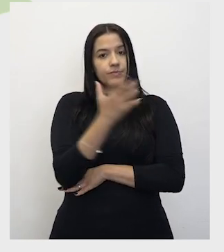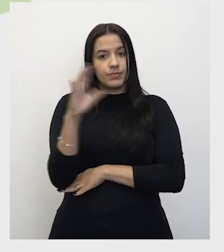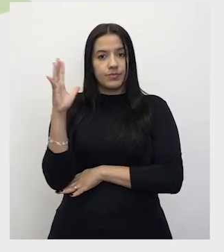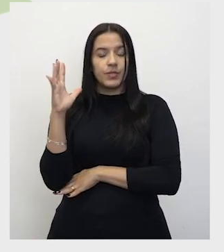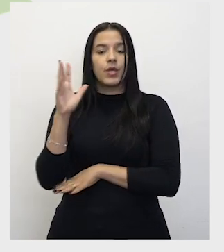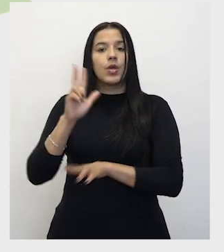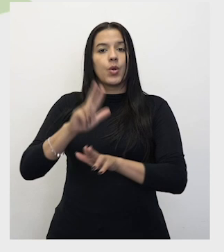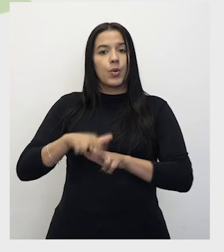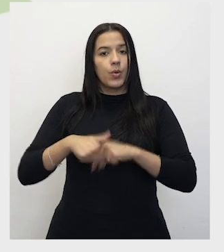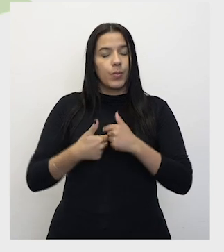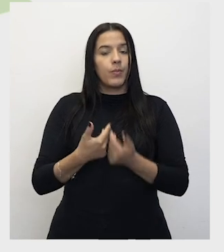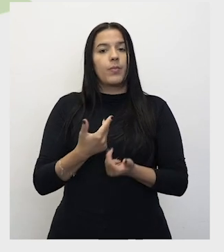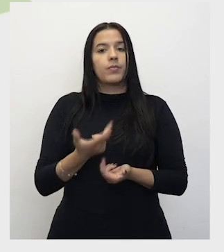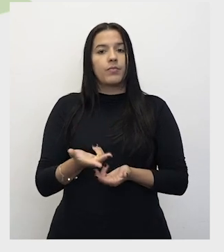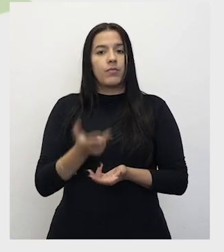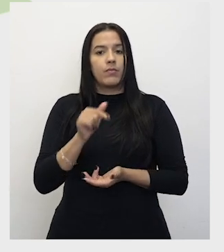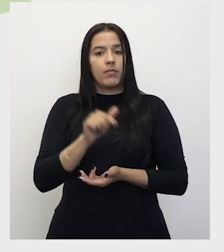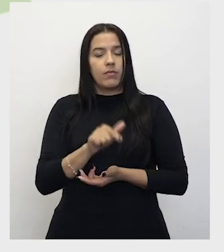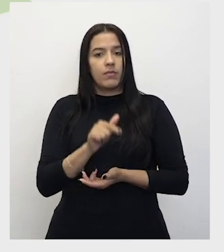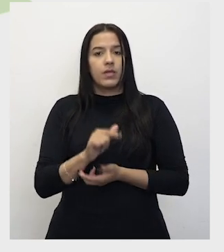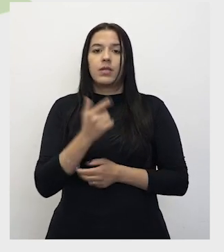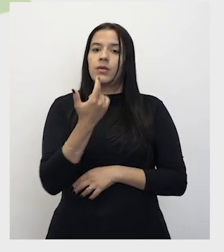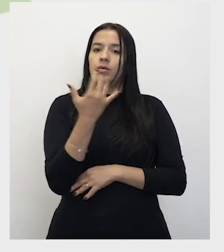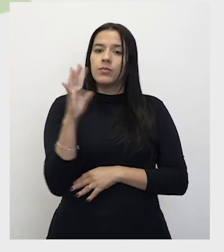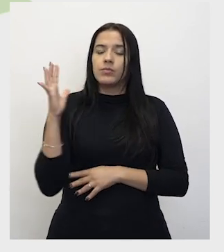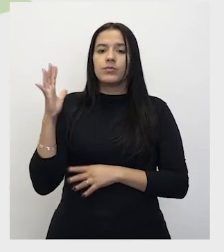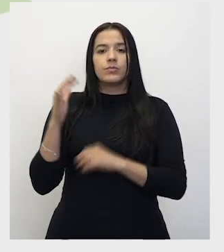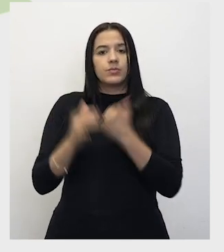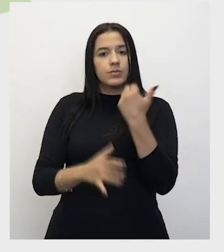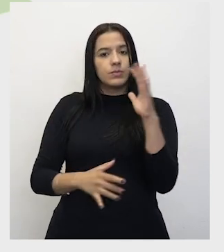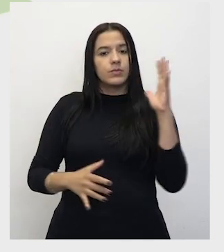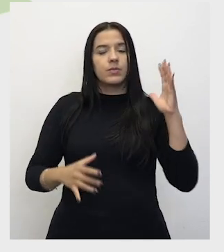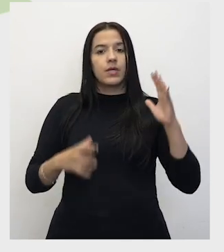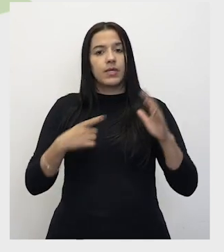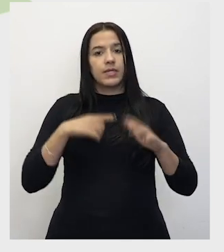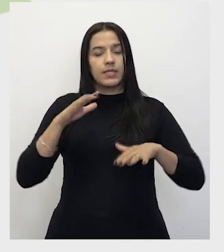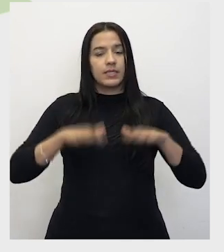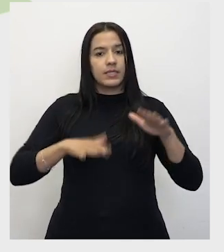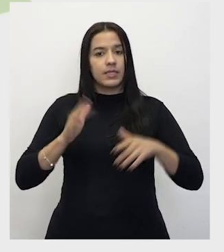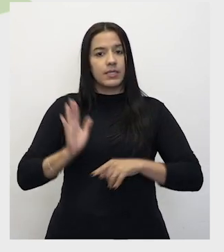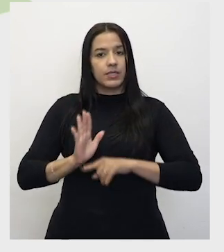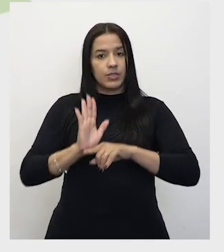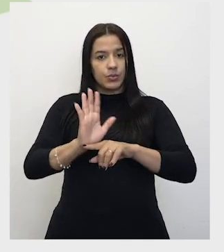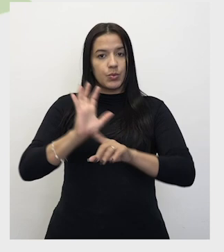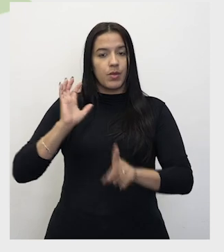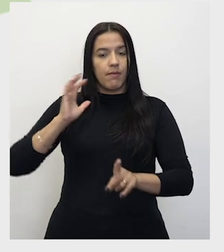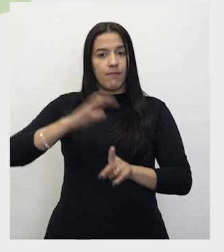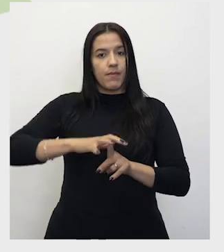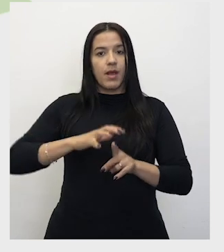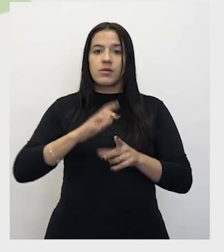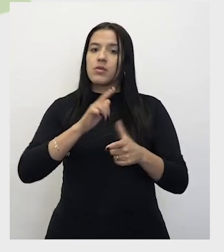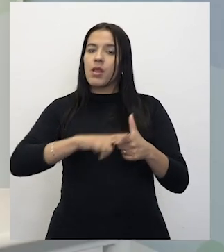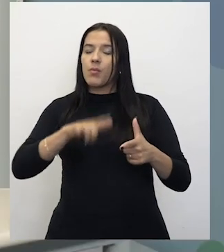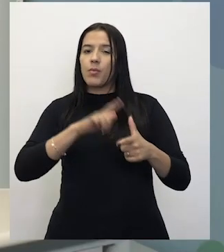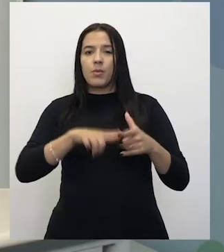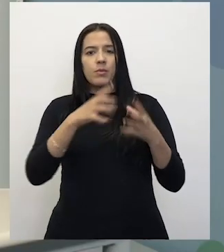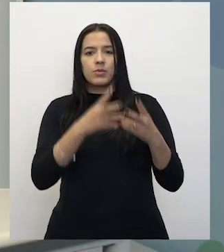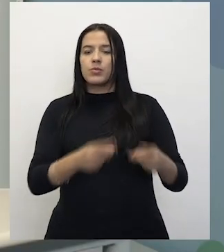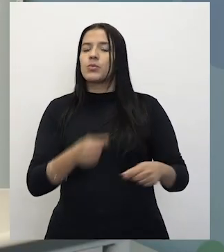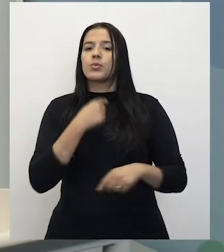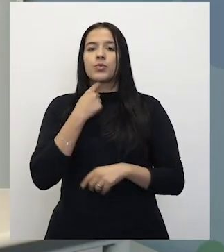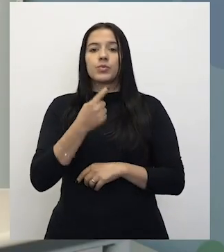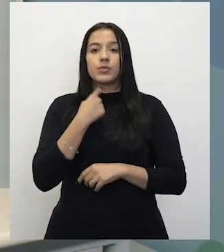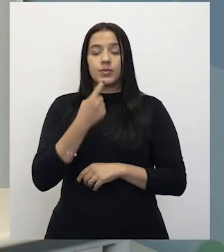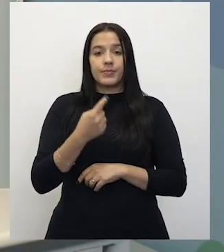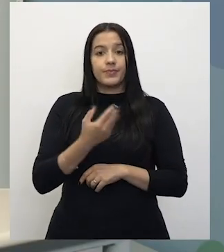projeto. Ele visa gerar um impacto e solucionar uma situação não resolvida. Então, aluno do 8º ano, o que